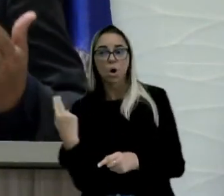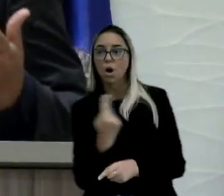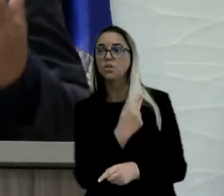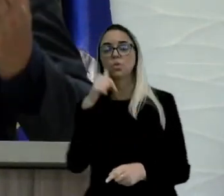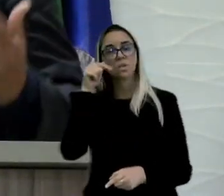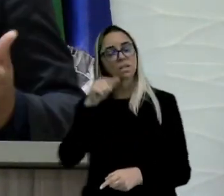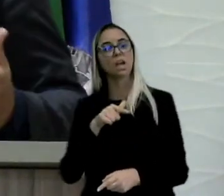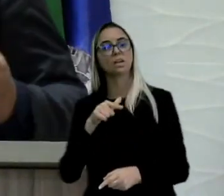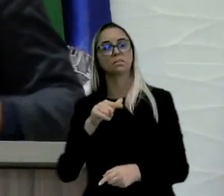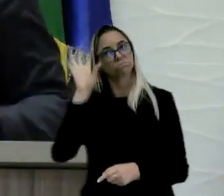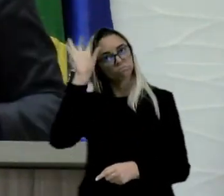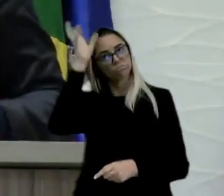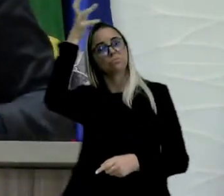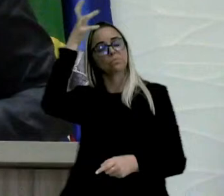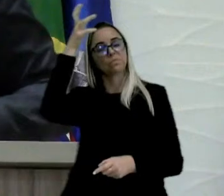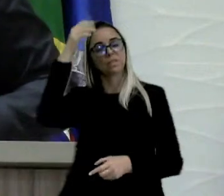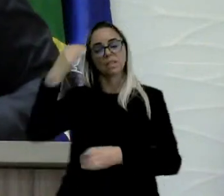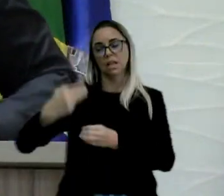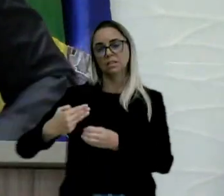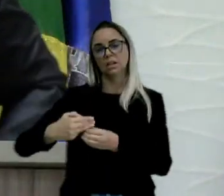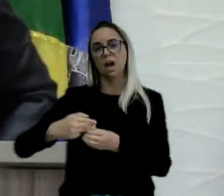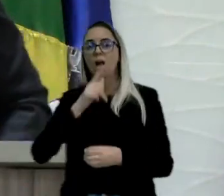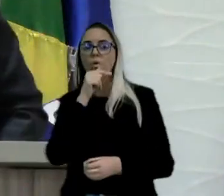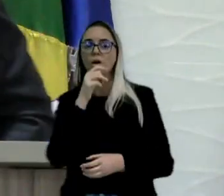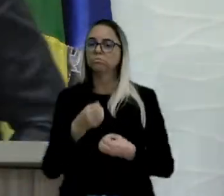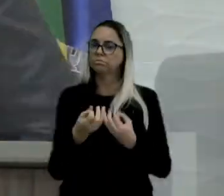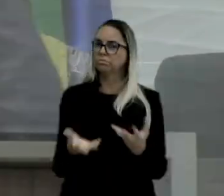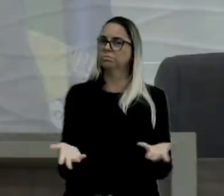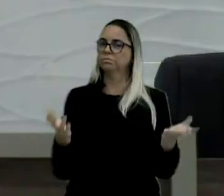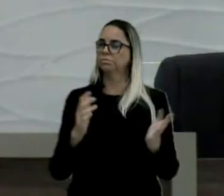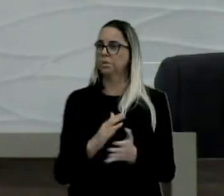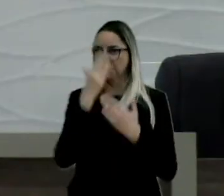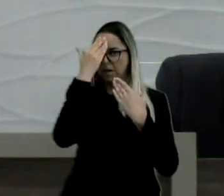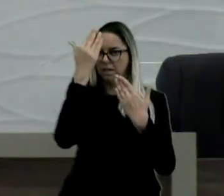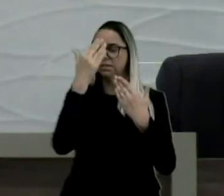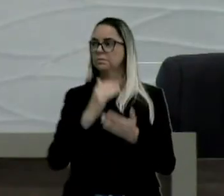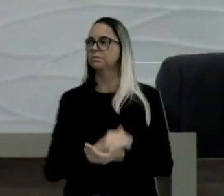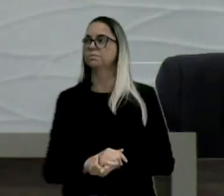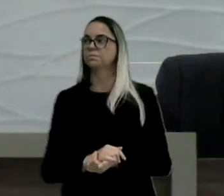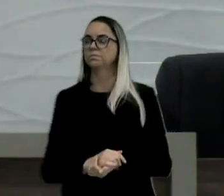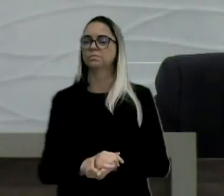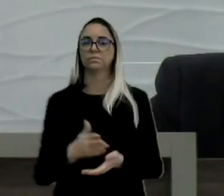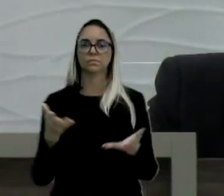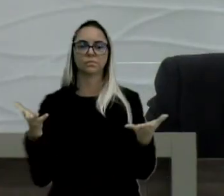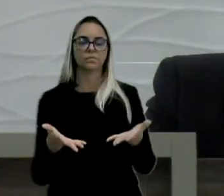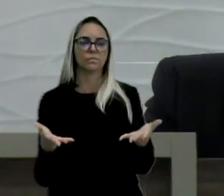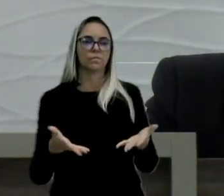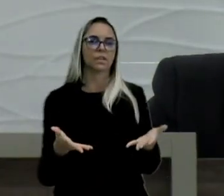para o nosso município dessa questão de abastecimento de água Muito obrigado descutindo a vereadora